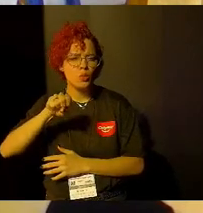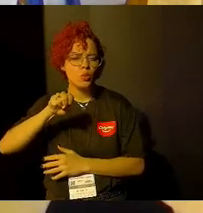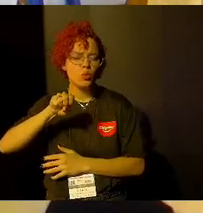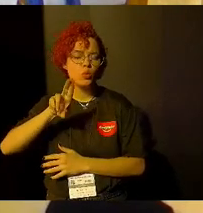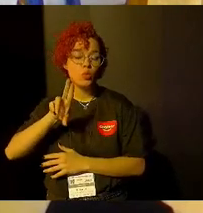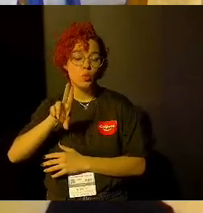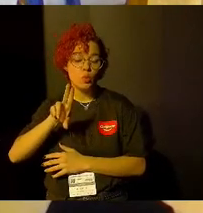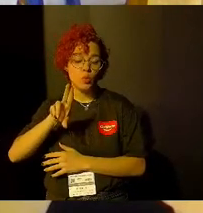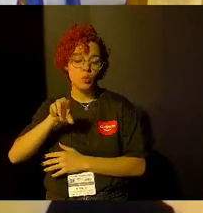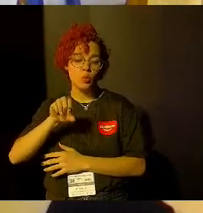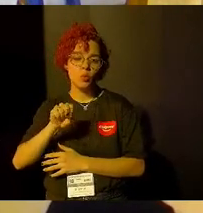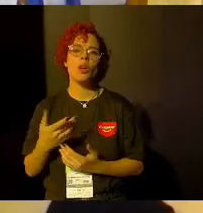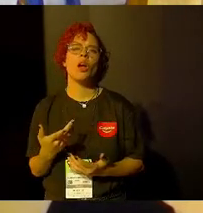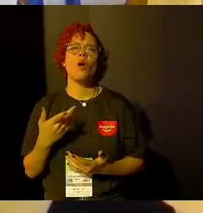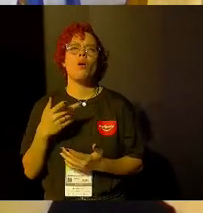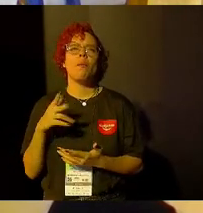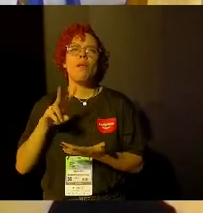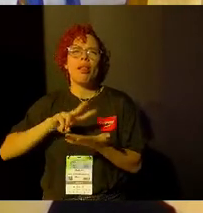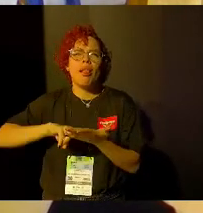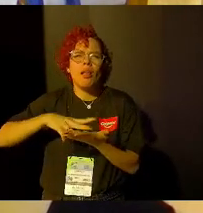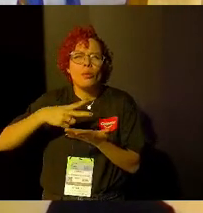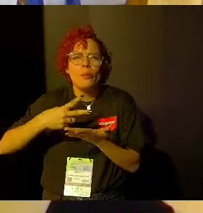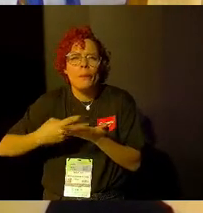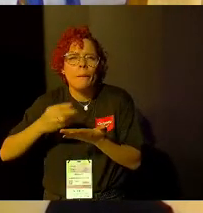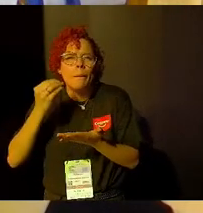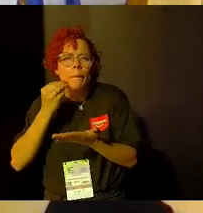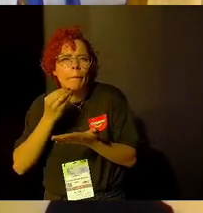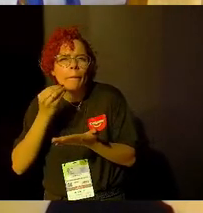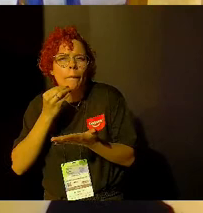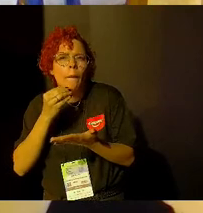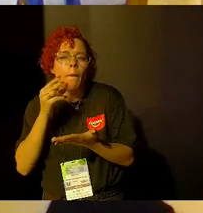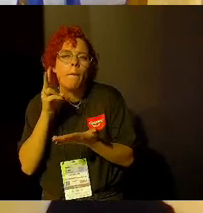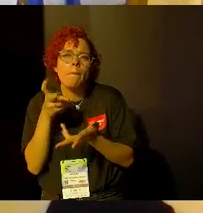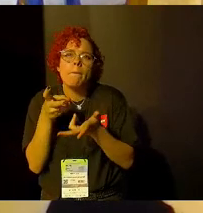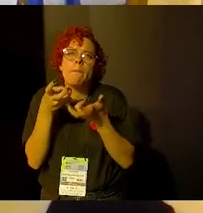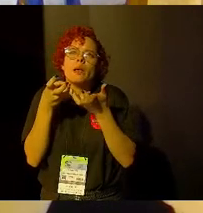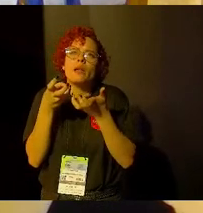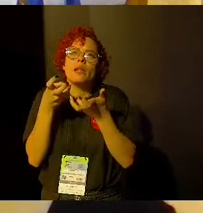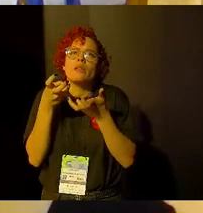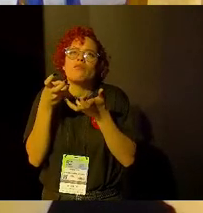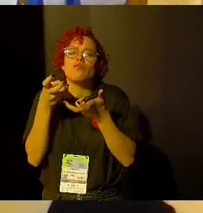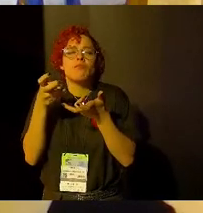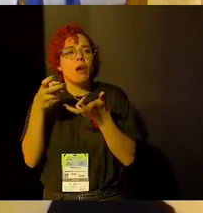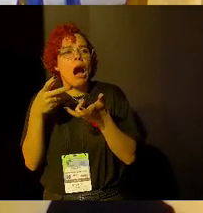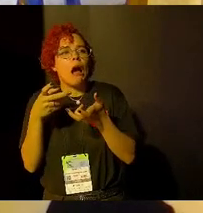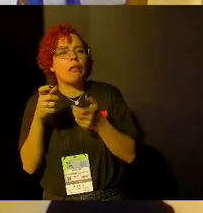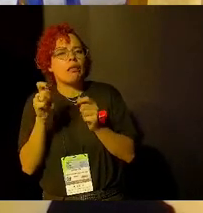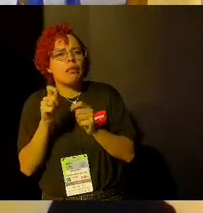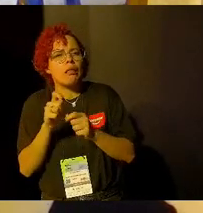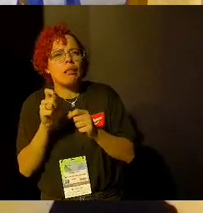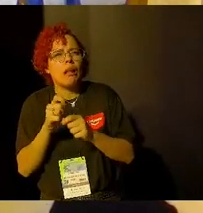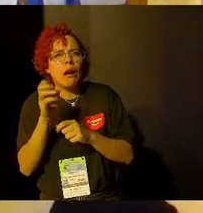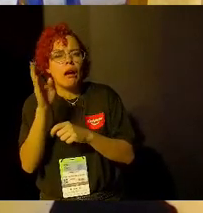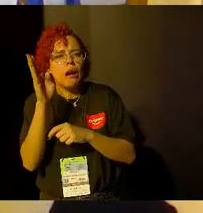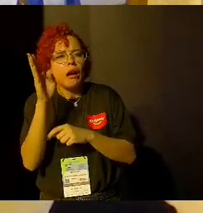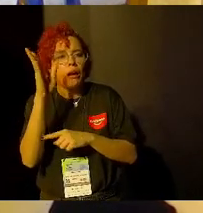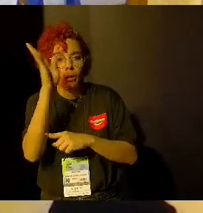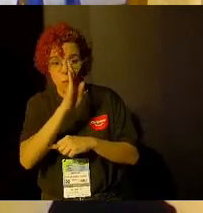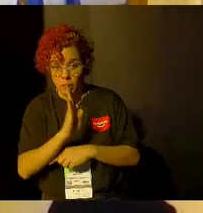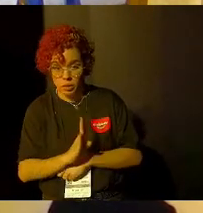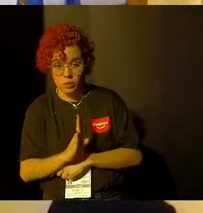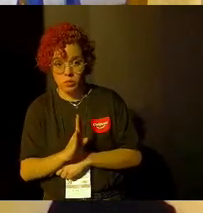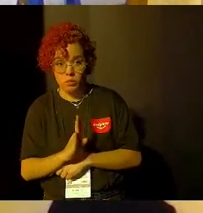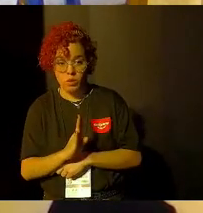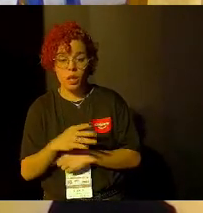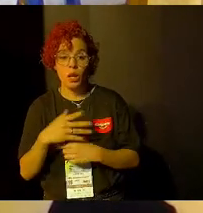talvez eles quiseram ter dito para poder identificar Passos criativos no Brasil porque foi tudo queimado e aí é o ponto que me